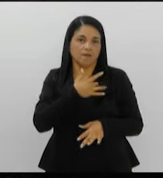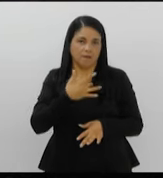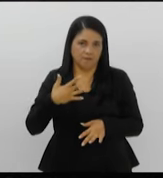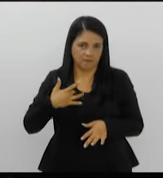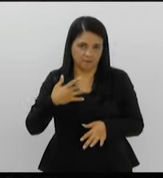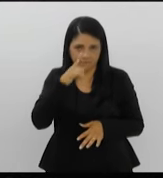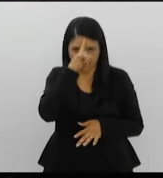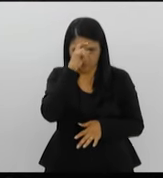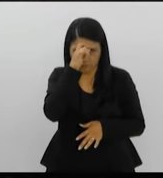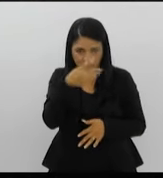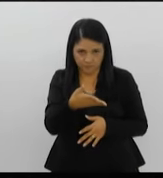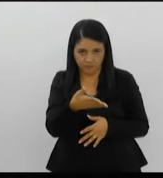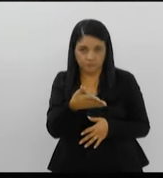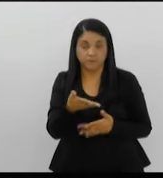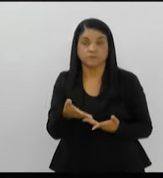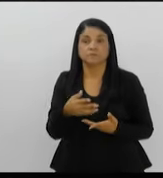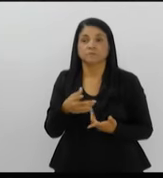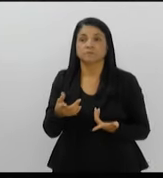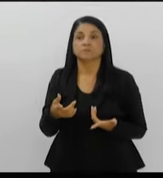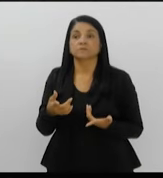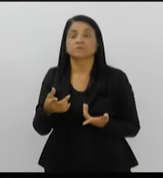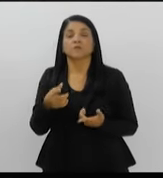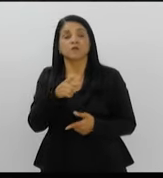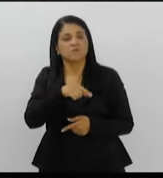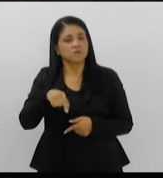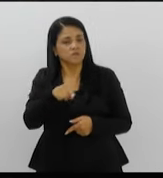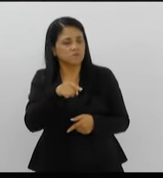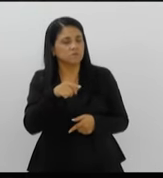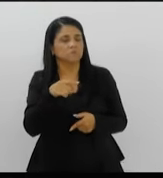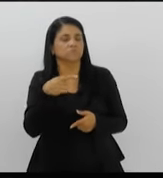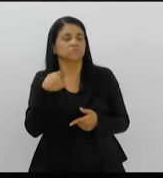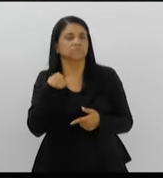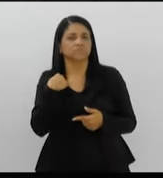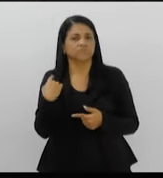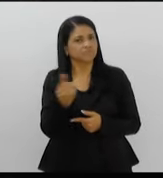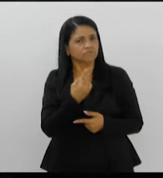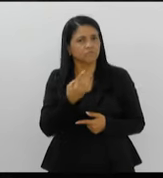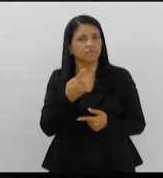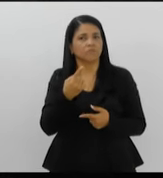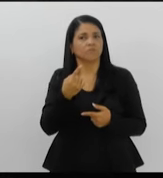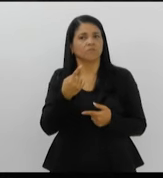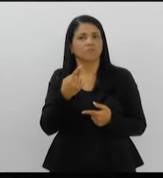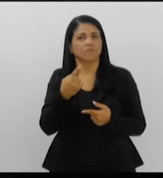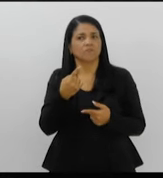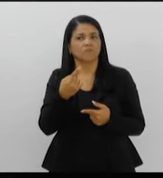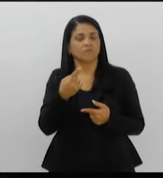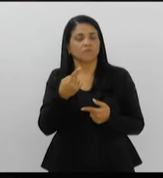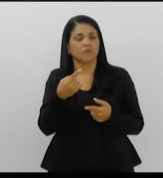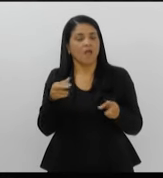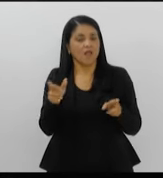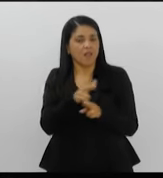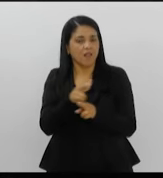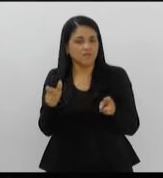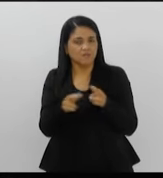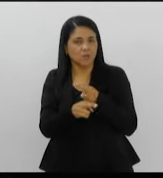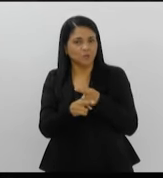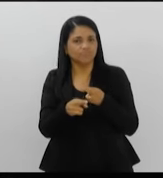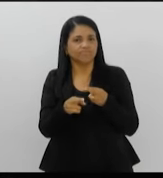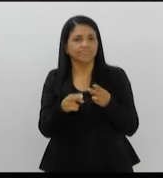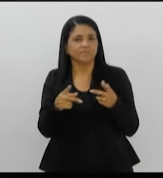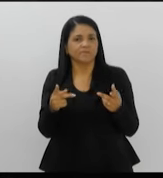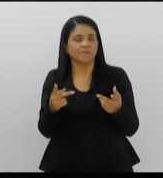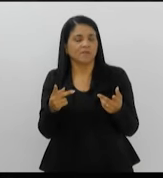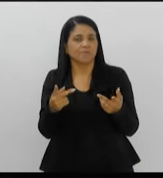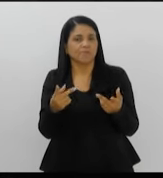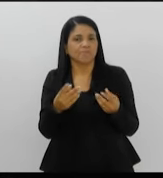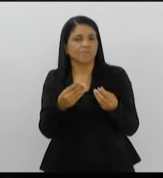Fizemos aqui, e outros oradores colocaram, a relação espúria que existe entre as